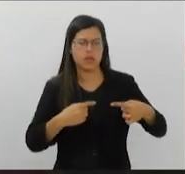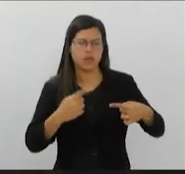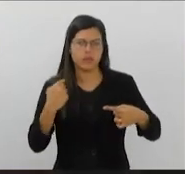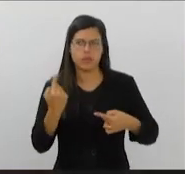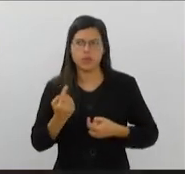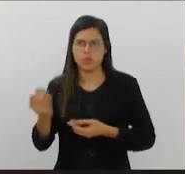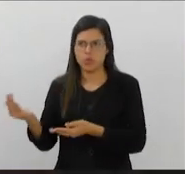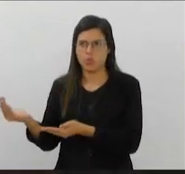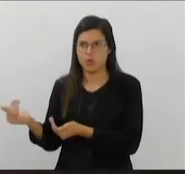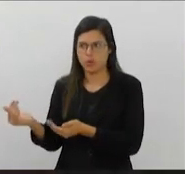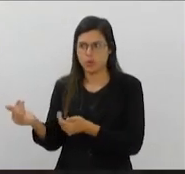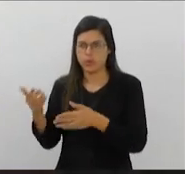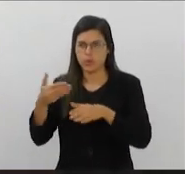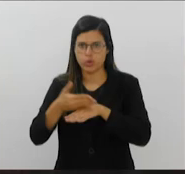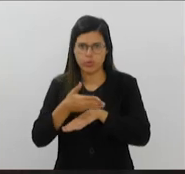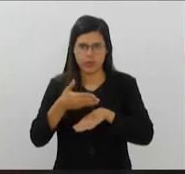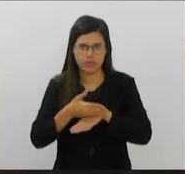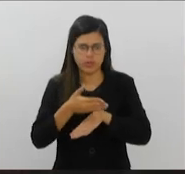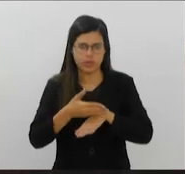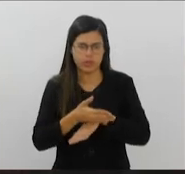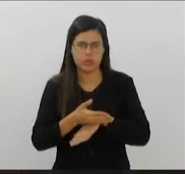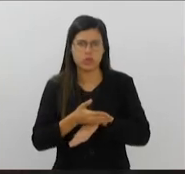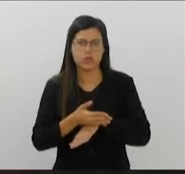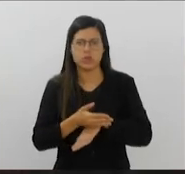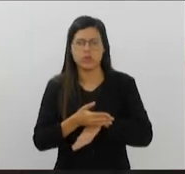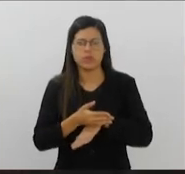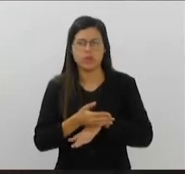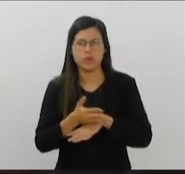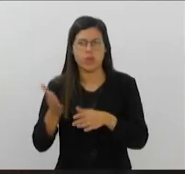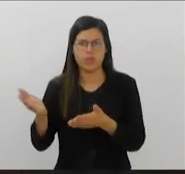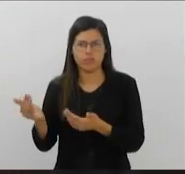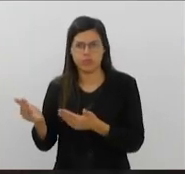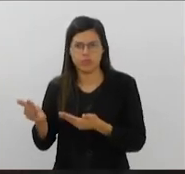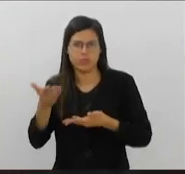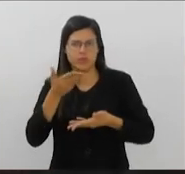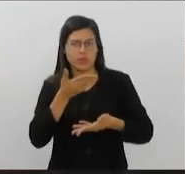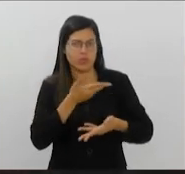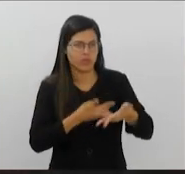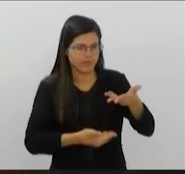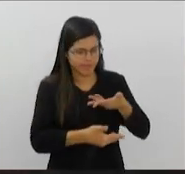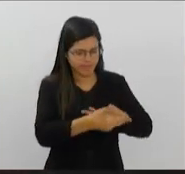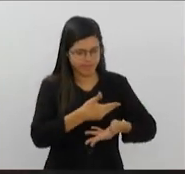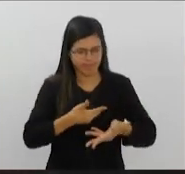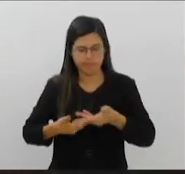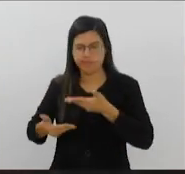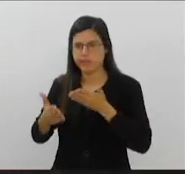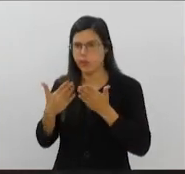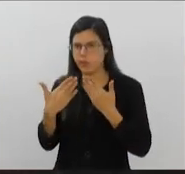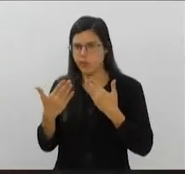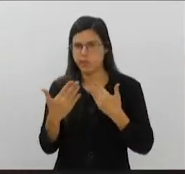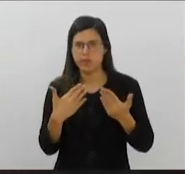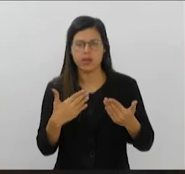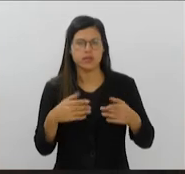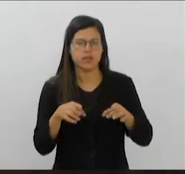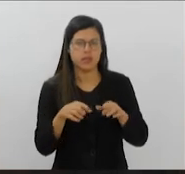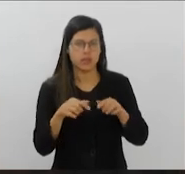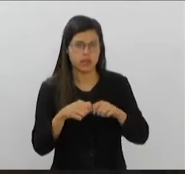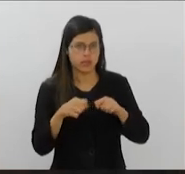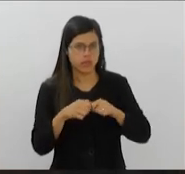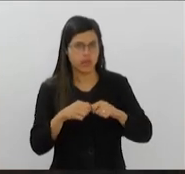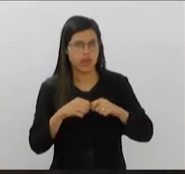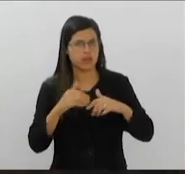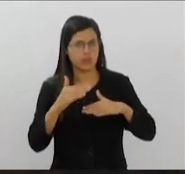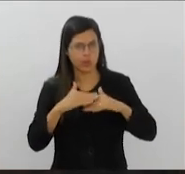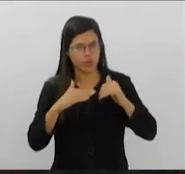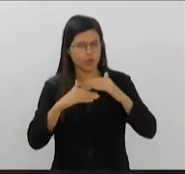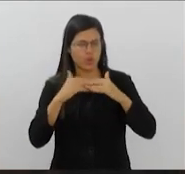juventude participativa, uma juventude que dialoga, uma juventude que constrói. Então, eu